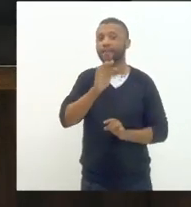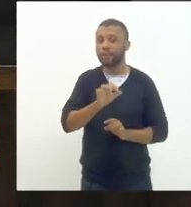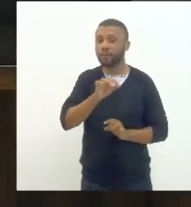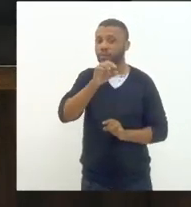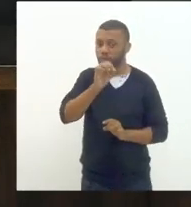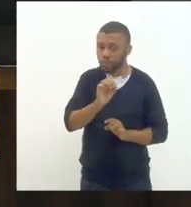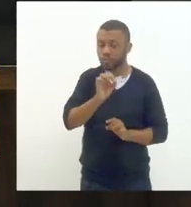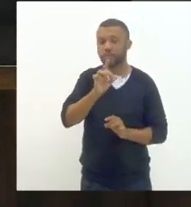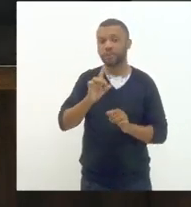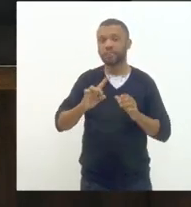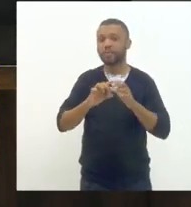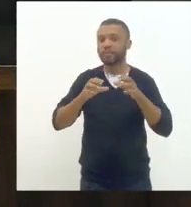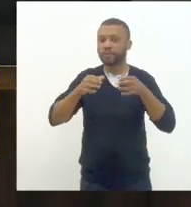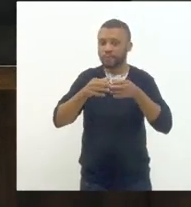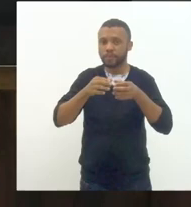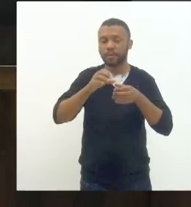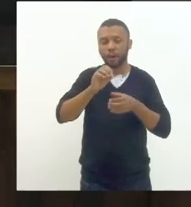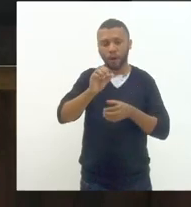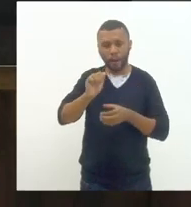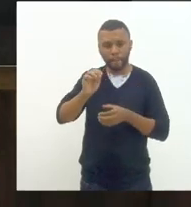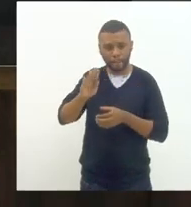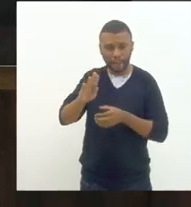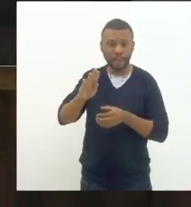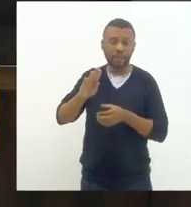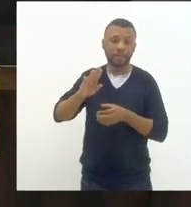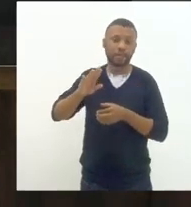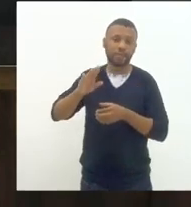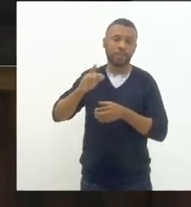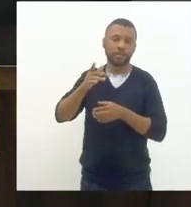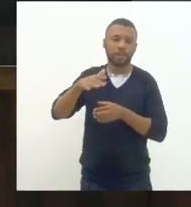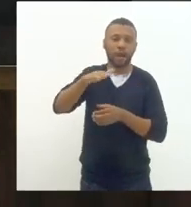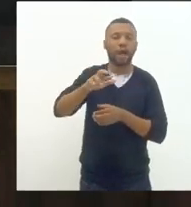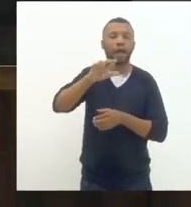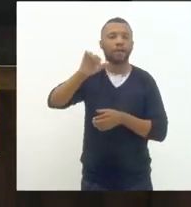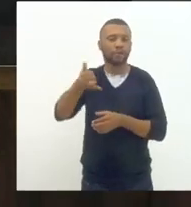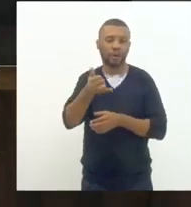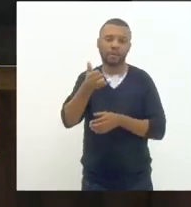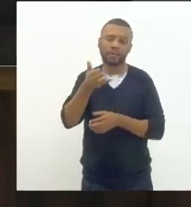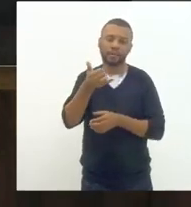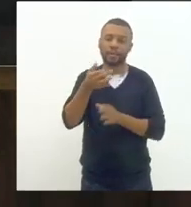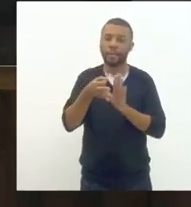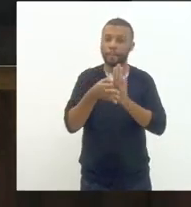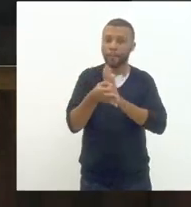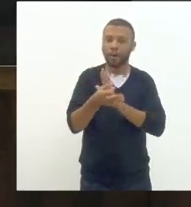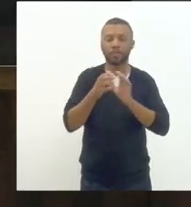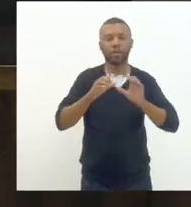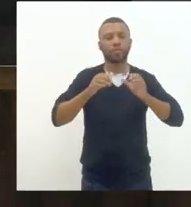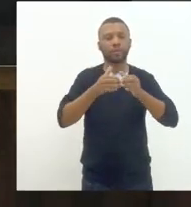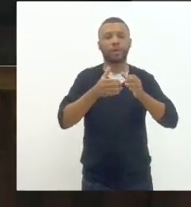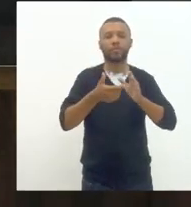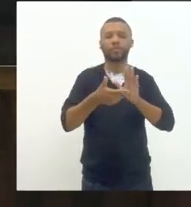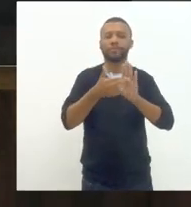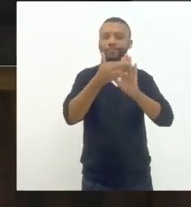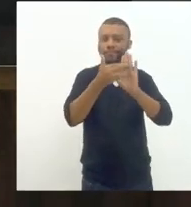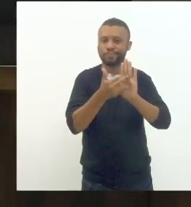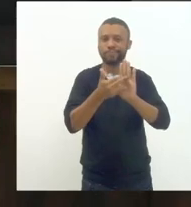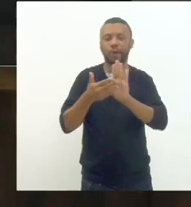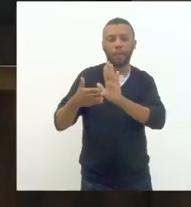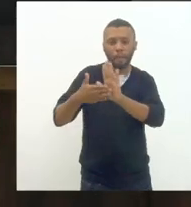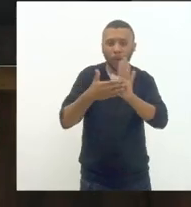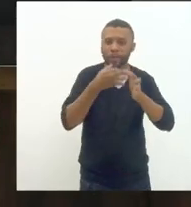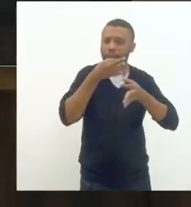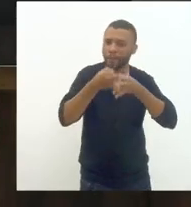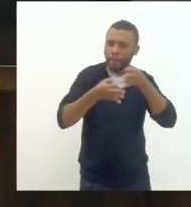Comissão de Direito Eleitoral da Ordem Advogado do Brasil, OAB-RJ. Aparecida a Comissão de Indicação de Normas Internas e Proposições